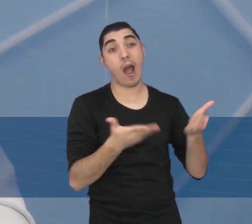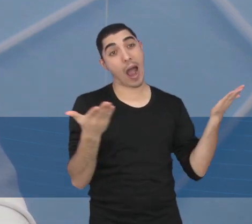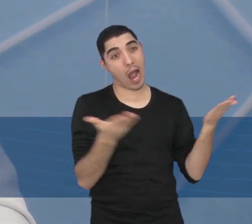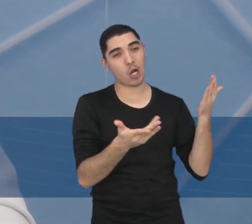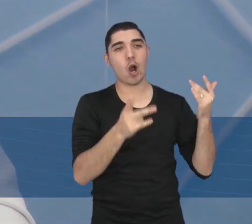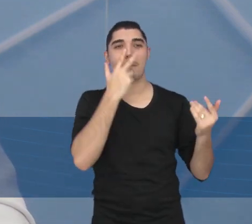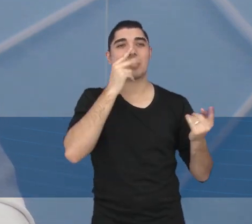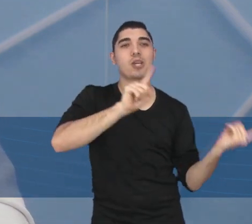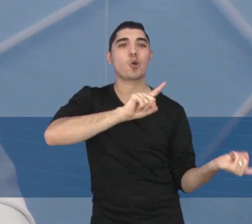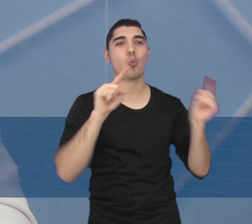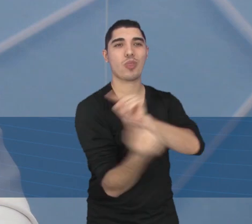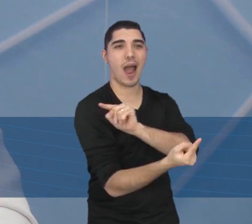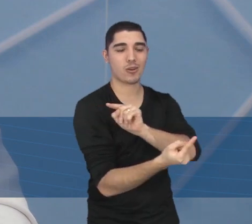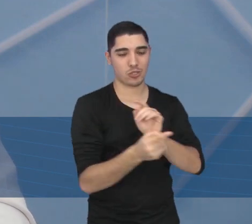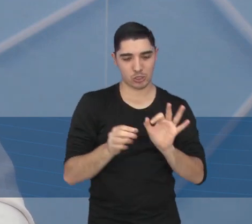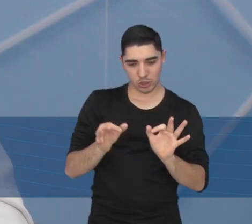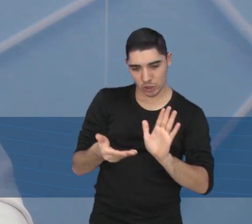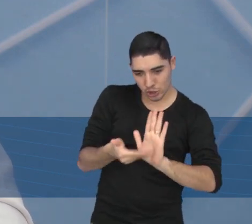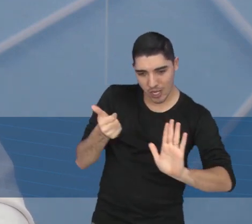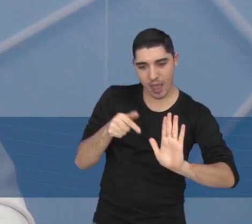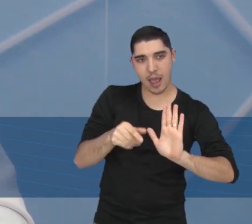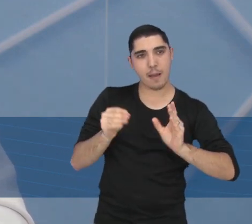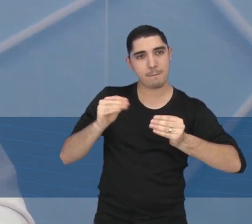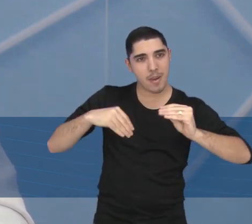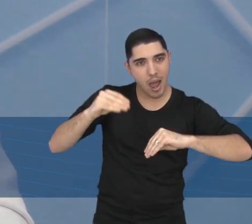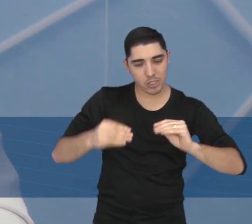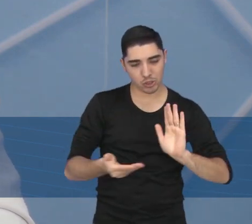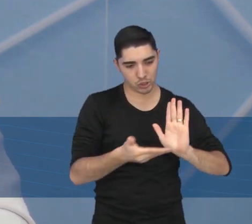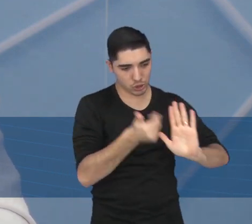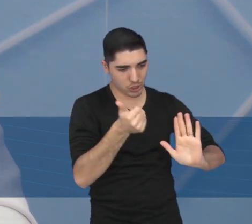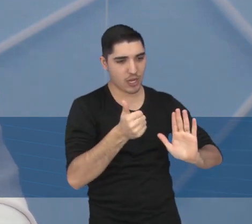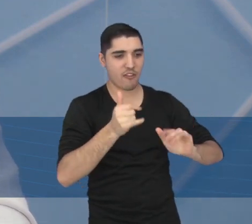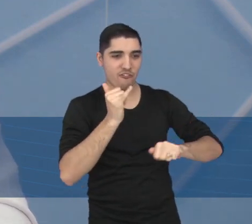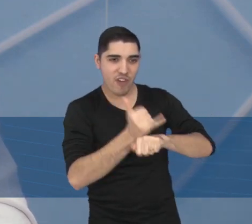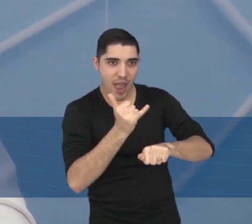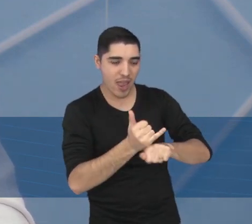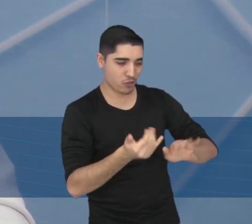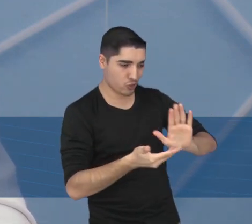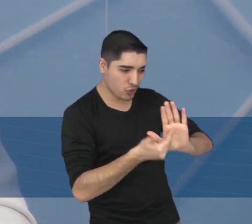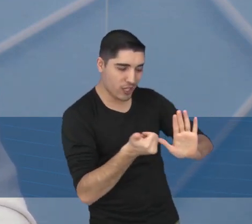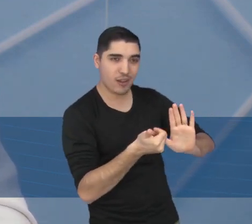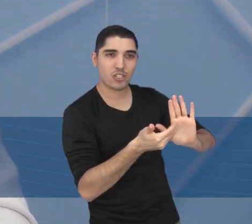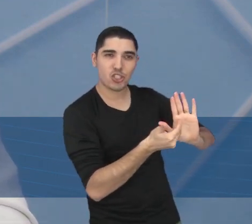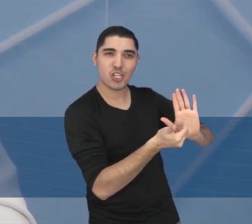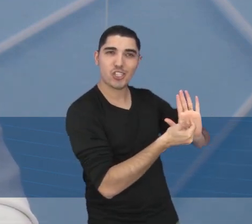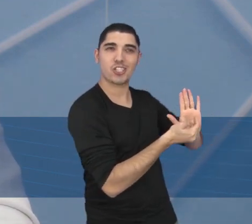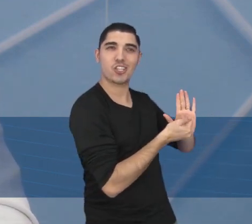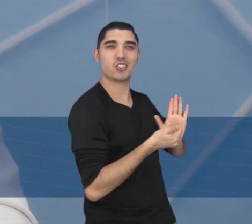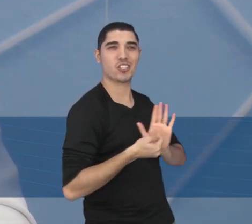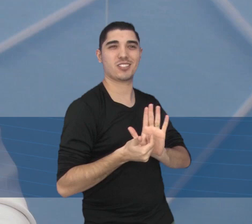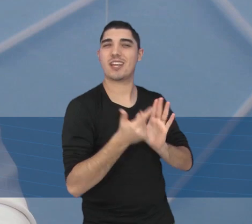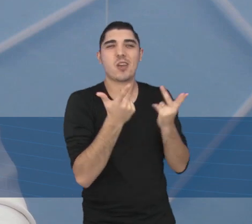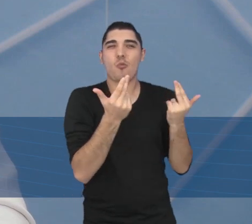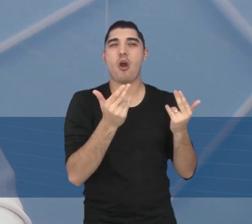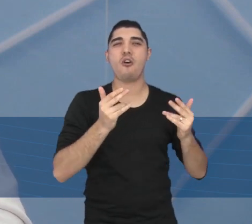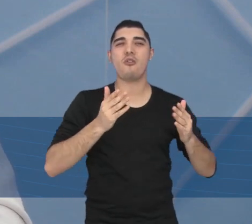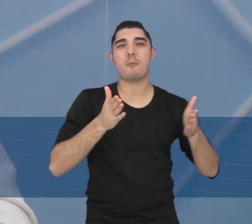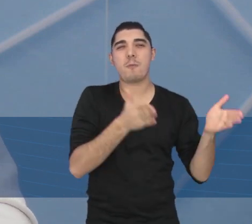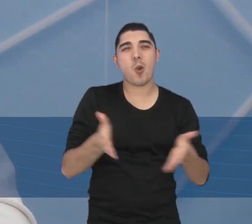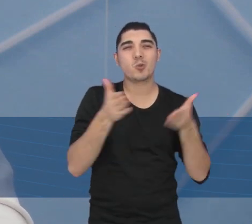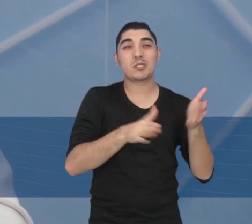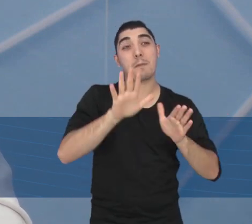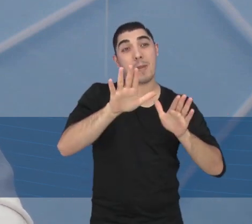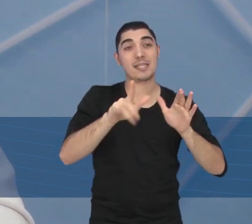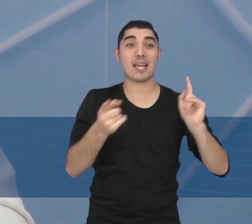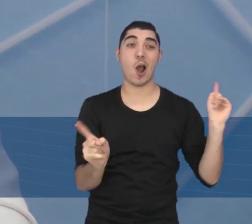de triturado as partes metálicas, a parte plástica, o metal não ferroso, e cada um desses equipamentos depois vai ser encaminhado para a indústria